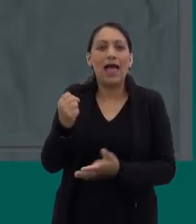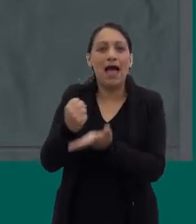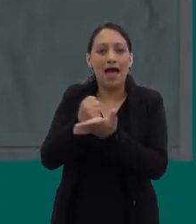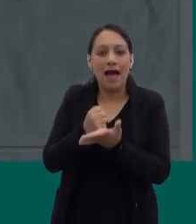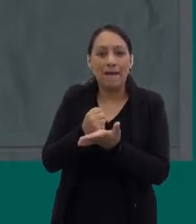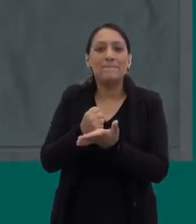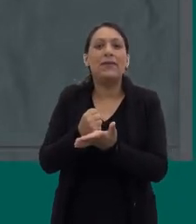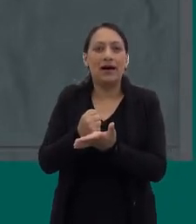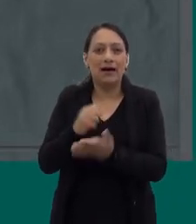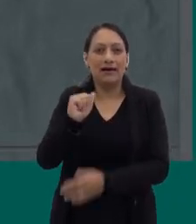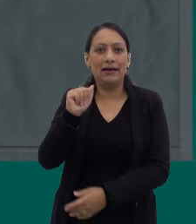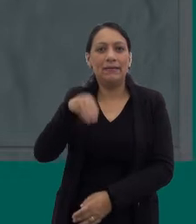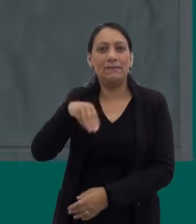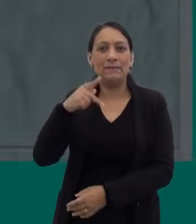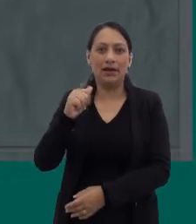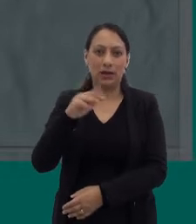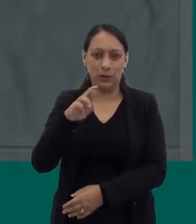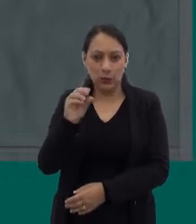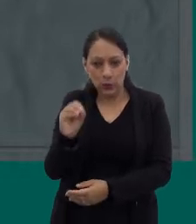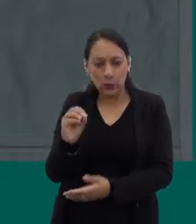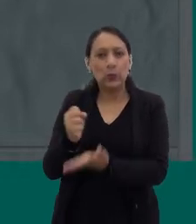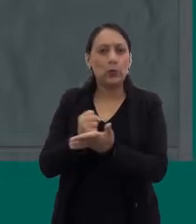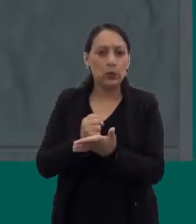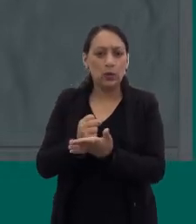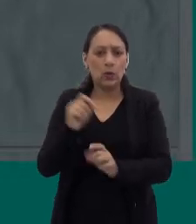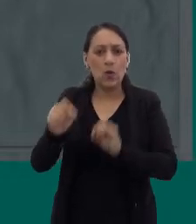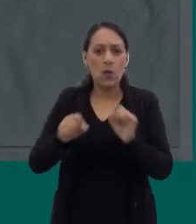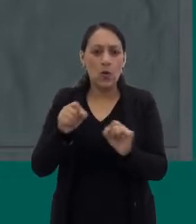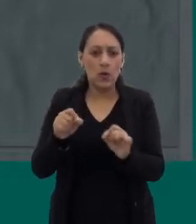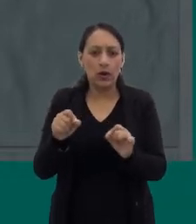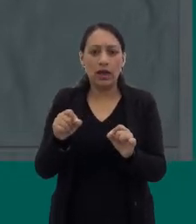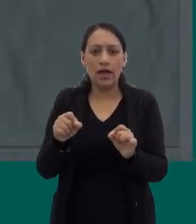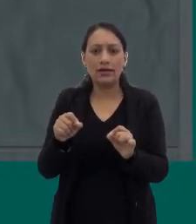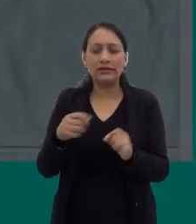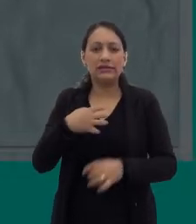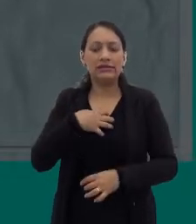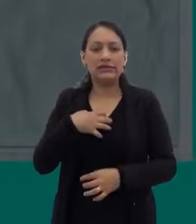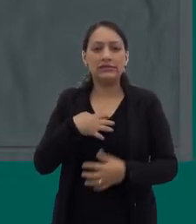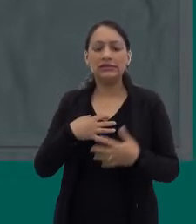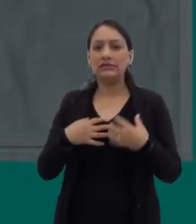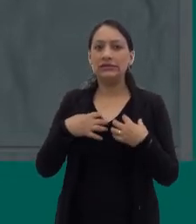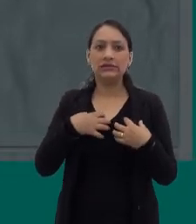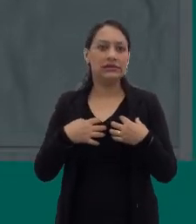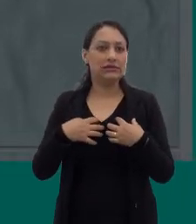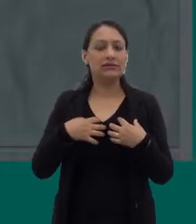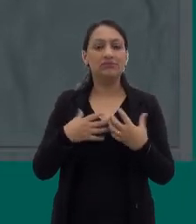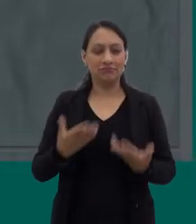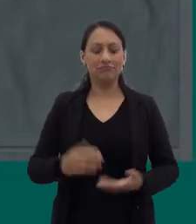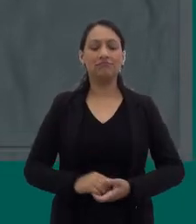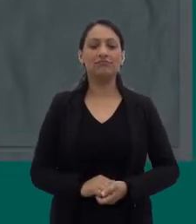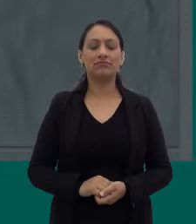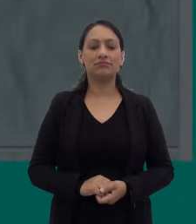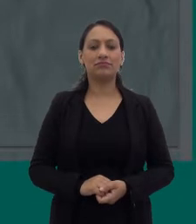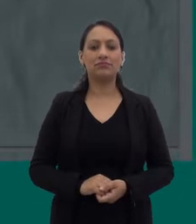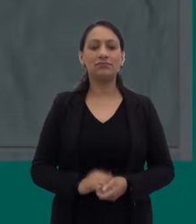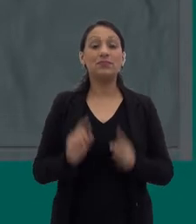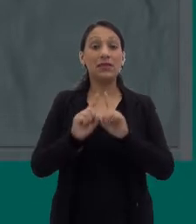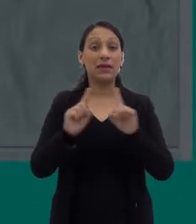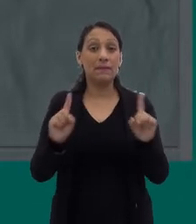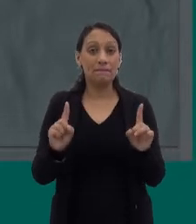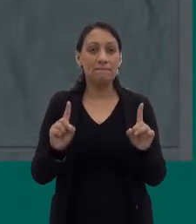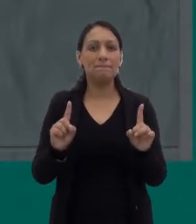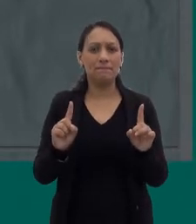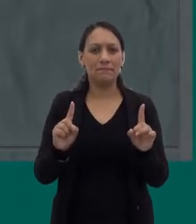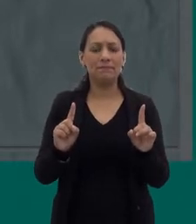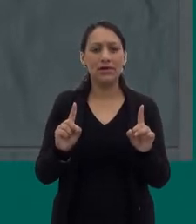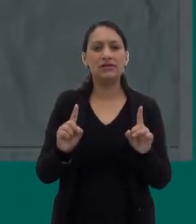Exatamente, uma questão do desamparo no mundo, embora geralmente tenha alguém cuidando da gente, né? Mas a gente não tem